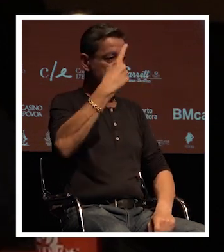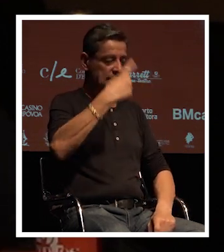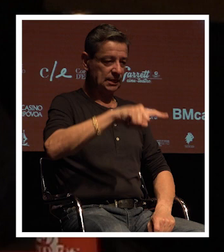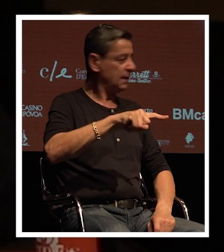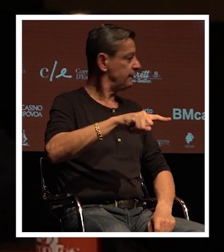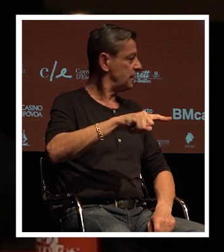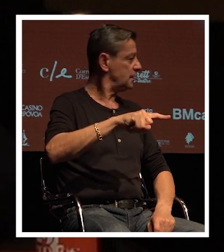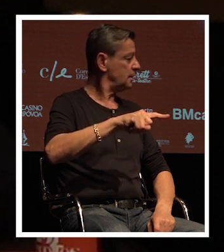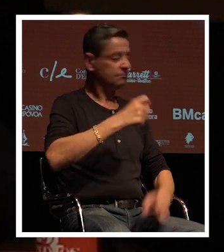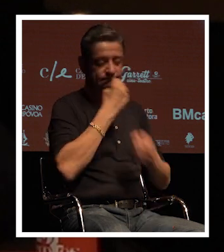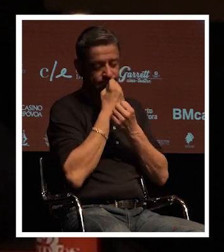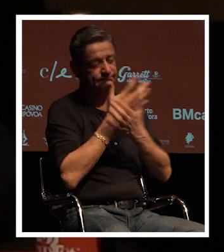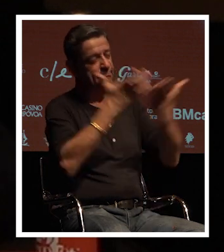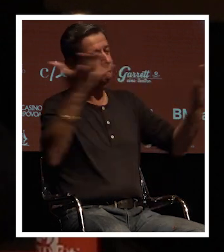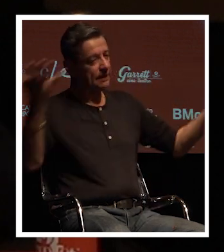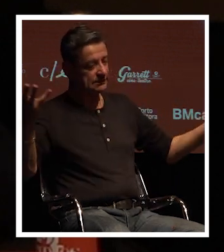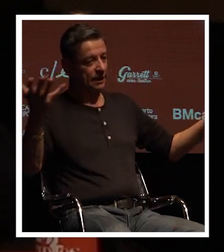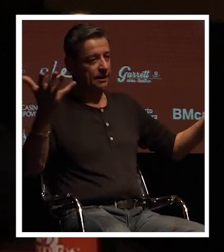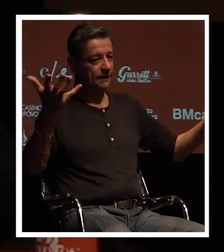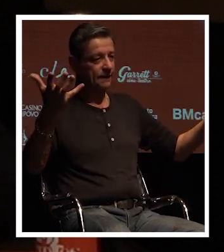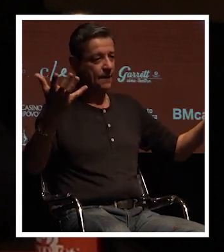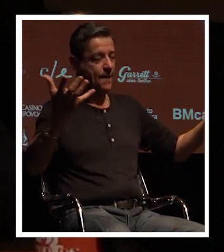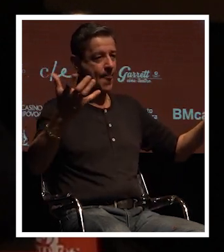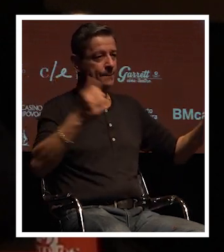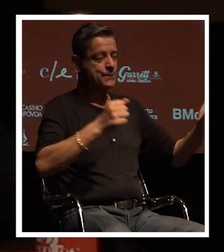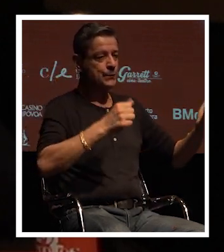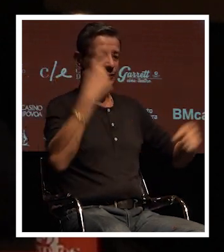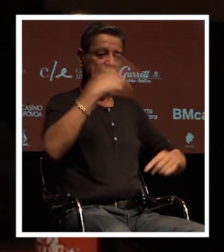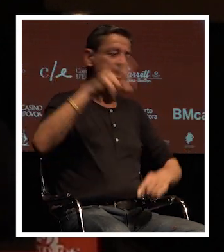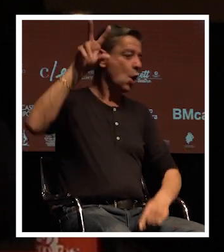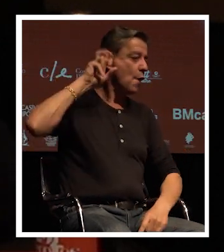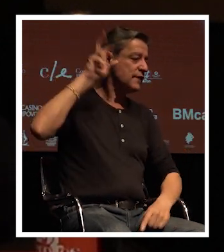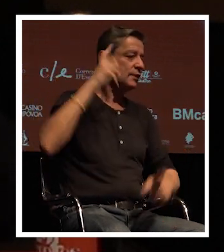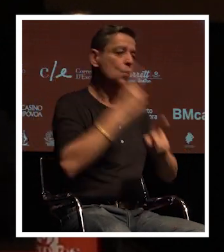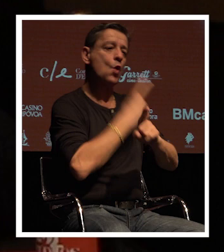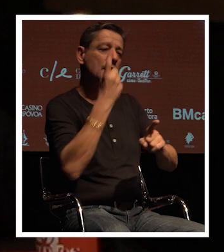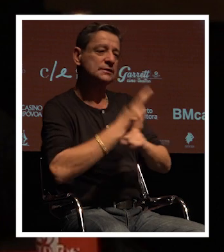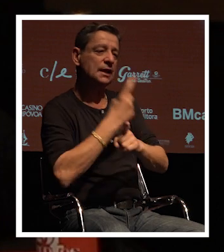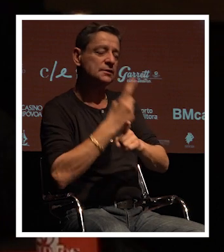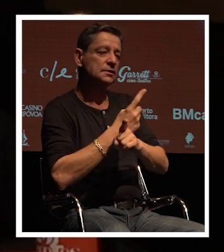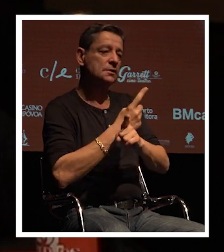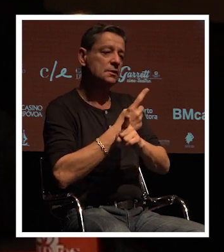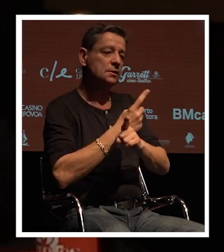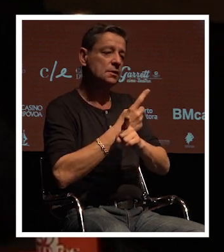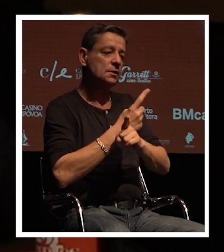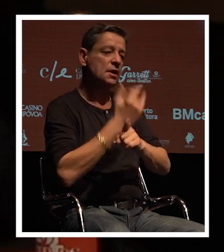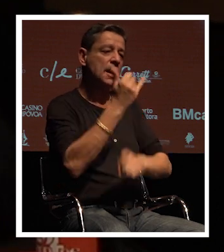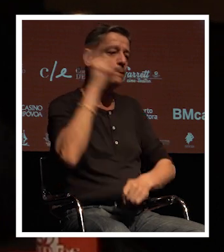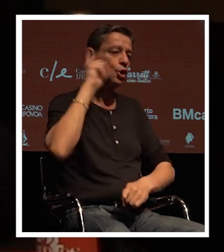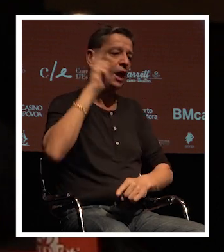muito enorme prazer em em ter ouvido coisas tão